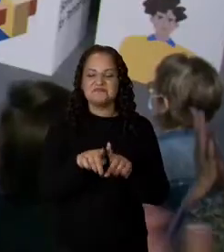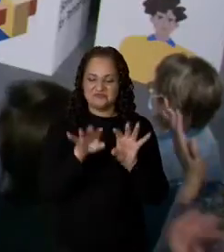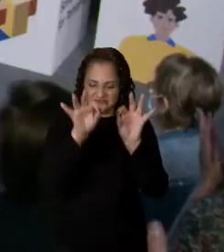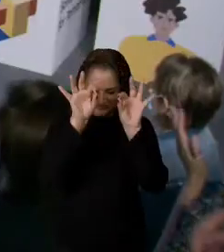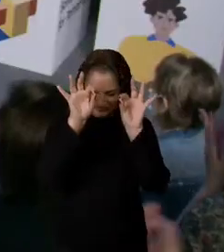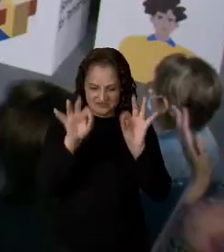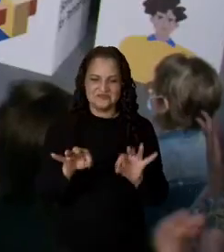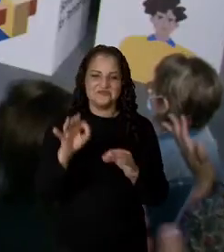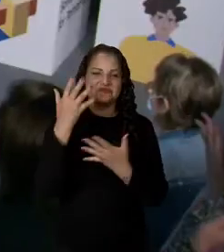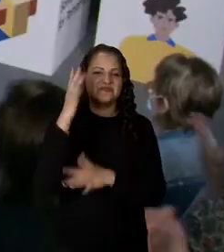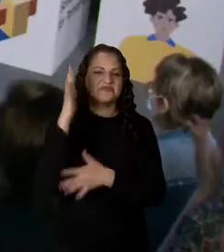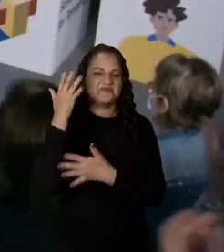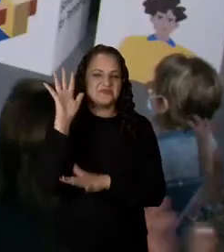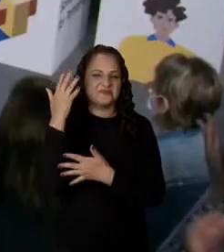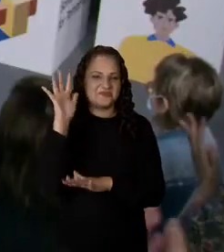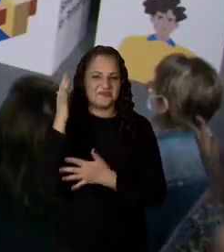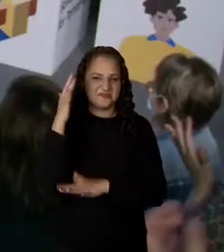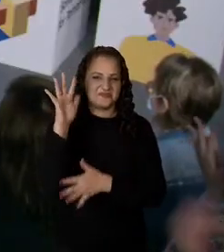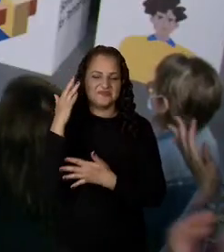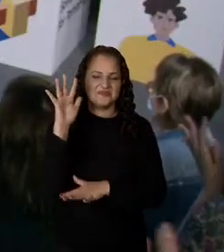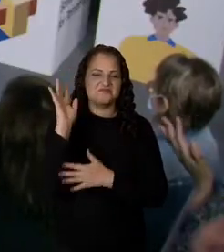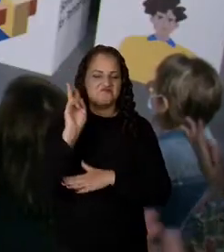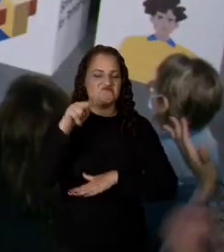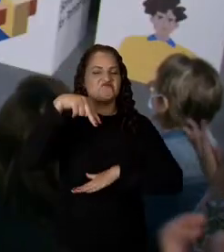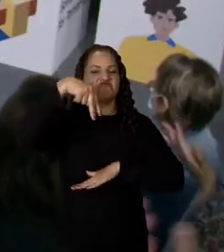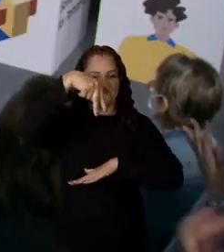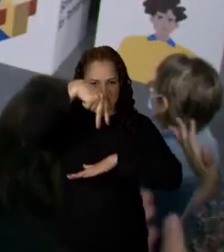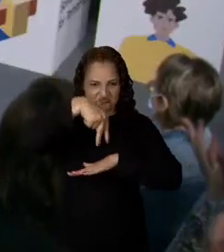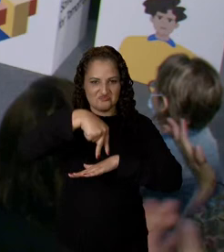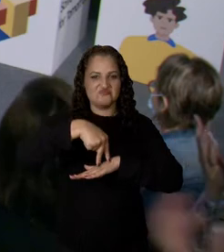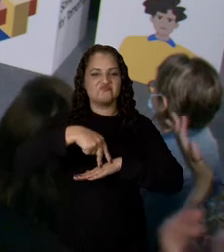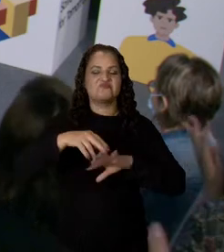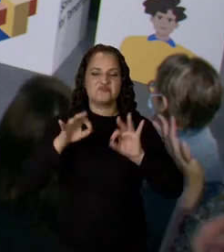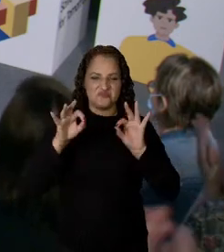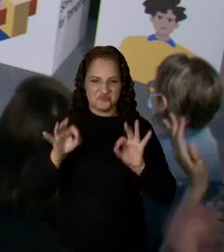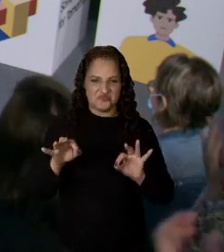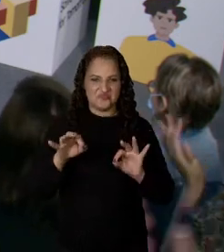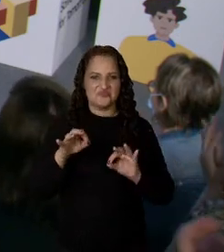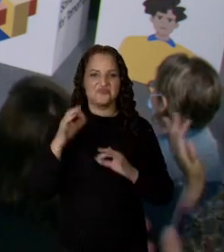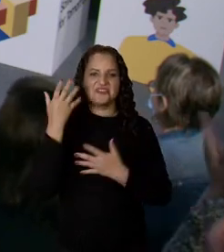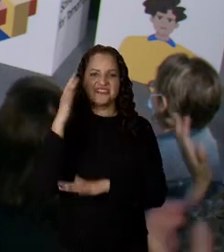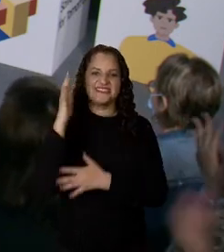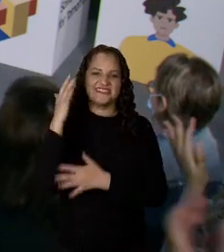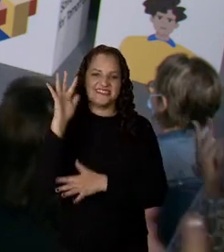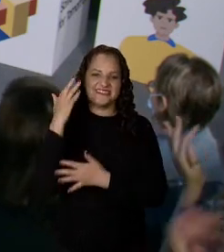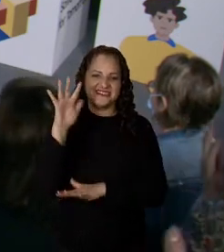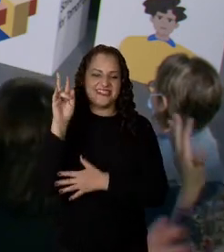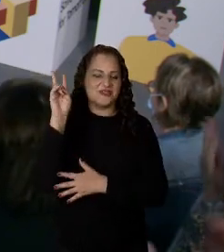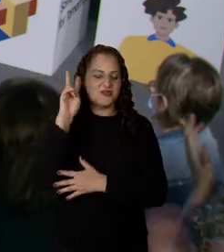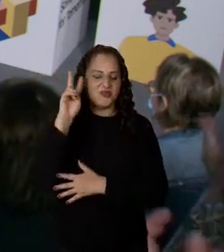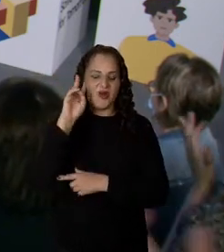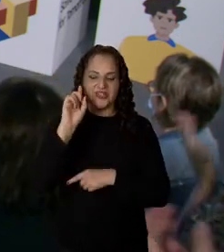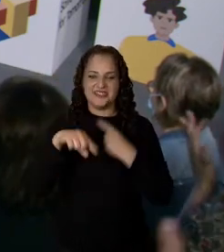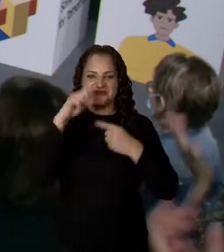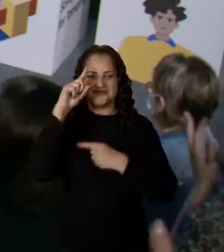efetivamente os protagonistas dessa história de